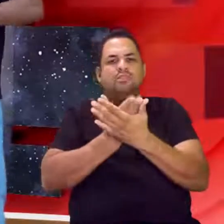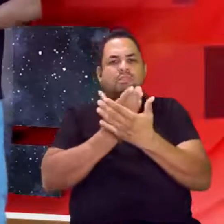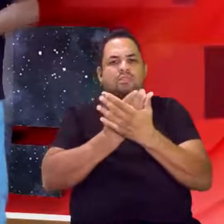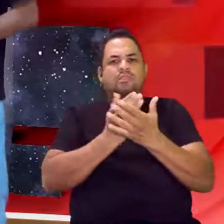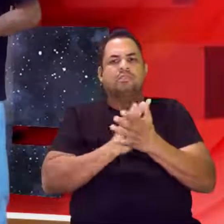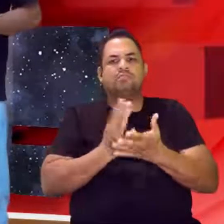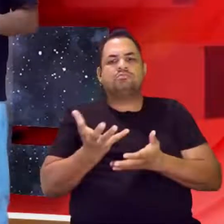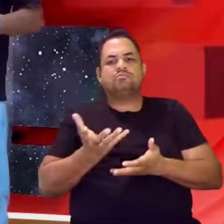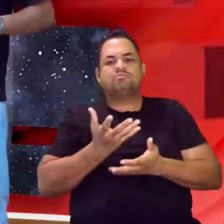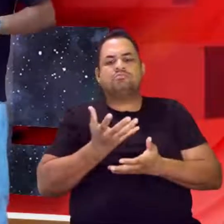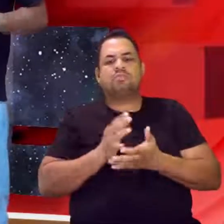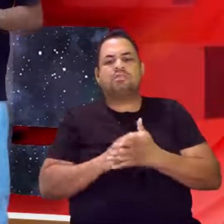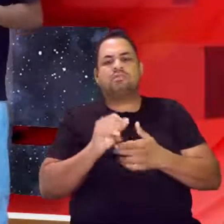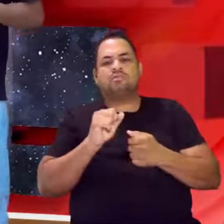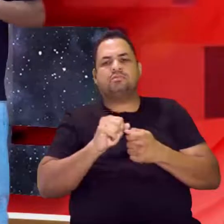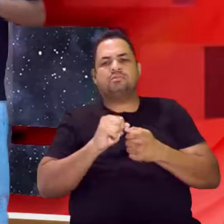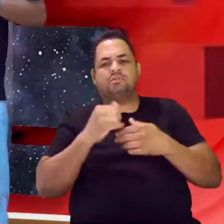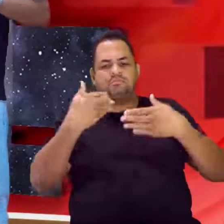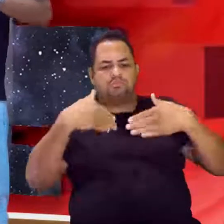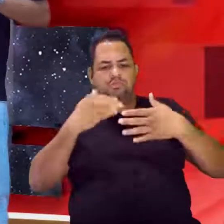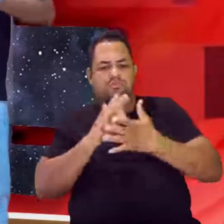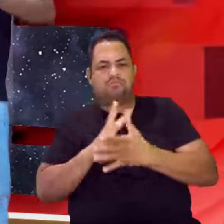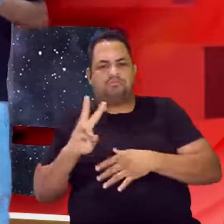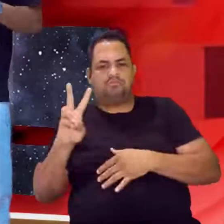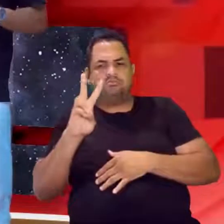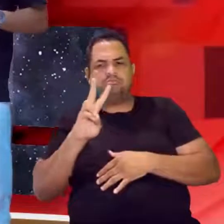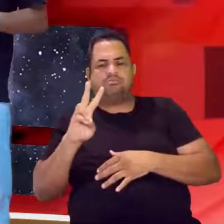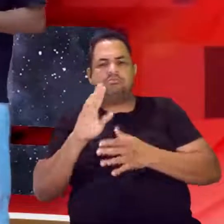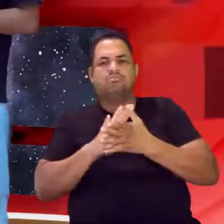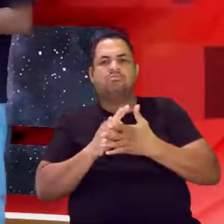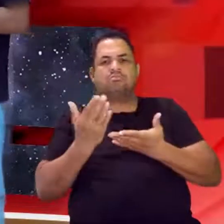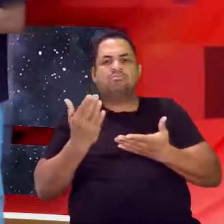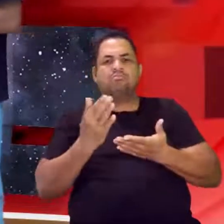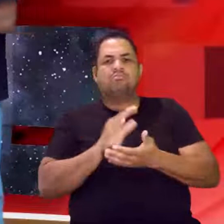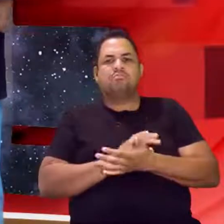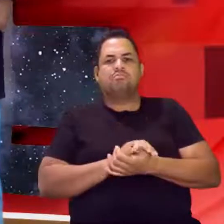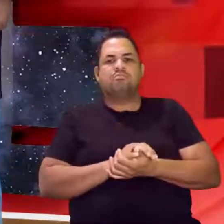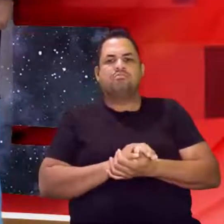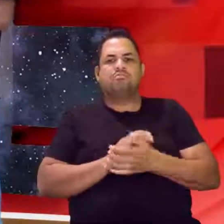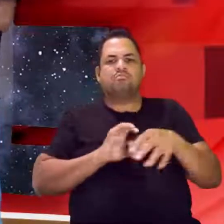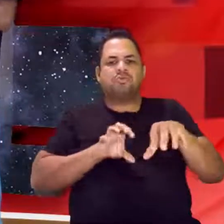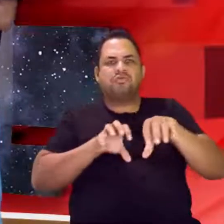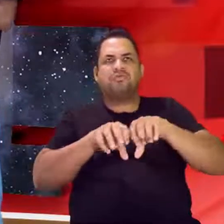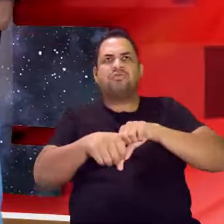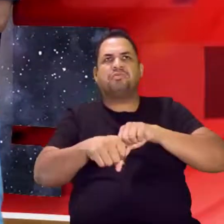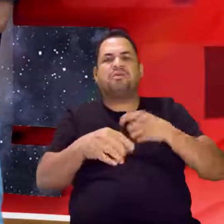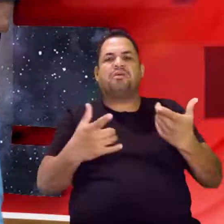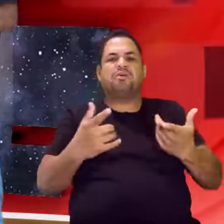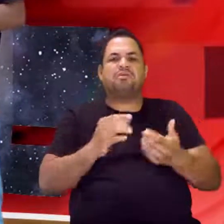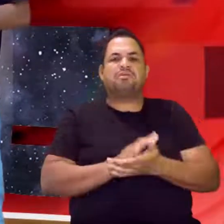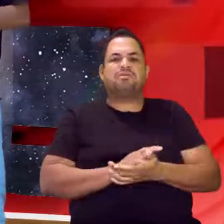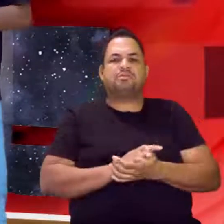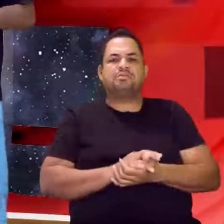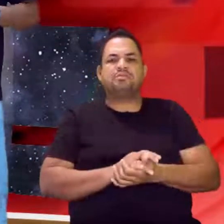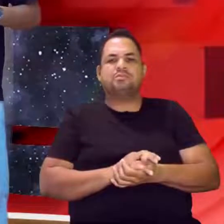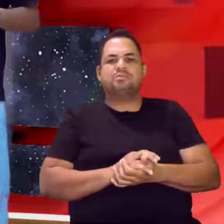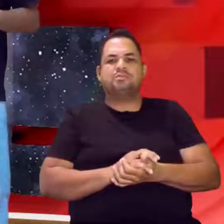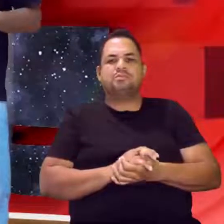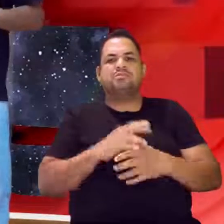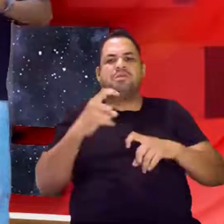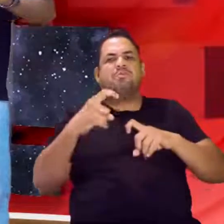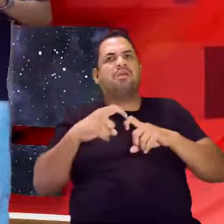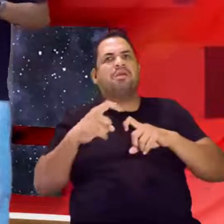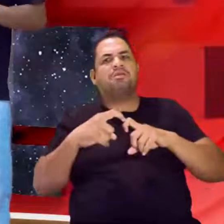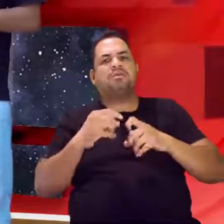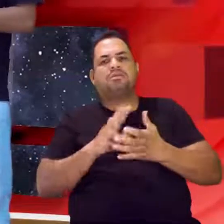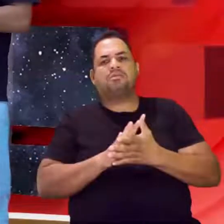tal, ele quer fazer vestibular, ele vai passar no, né, vai formar, vai ser, eles falam, né, quem é assim, tem que falar, é doutor, meu tio mesmo do sítio,